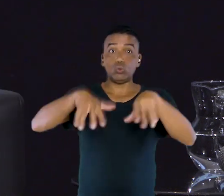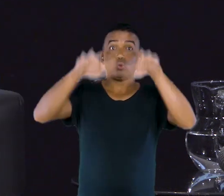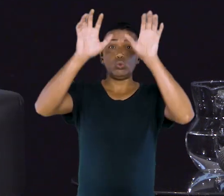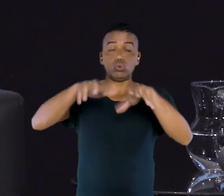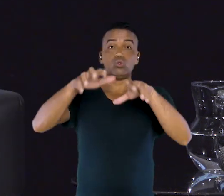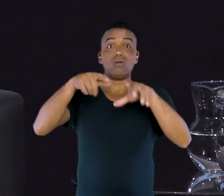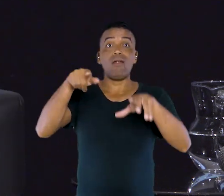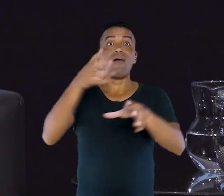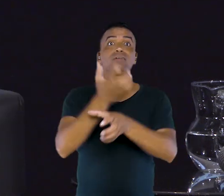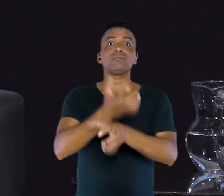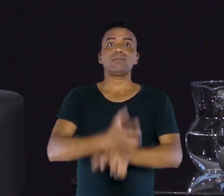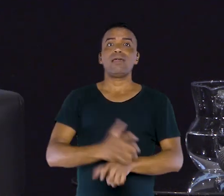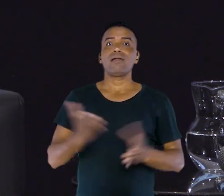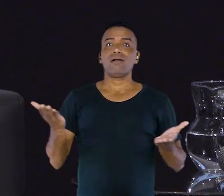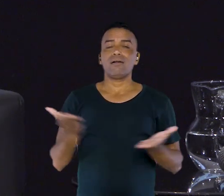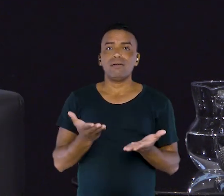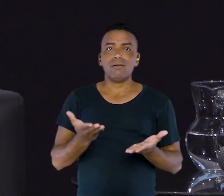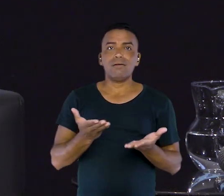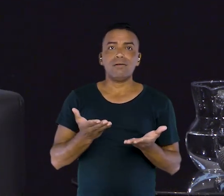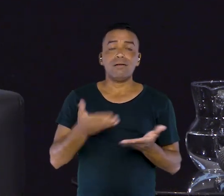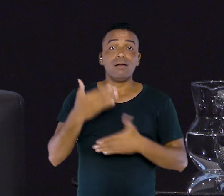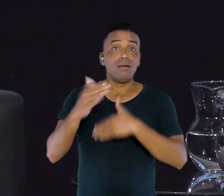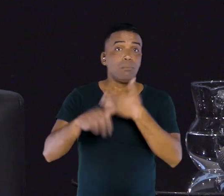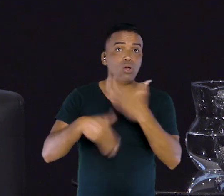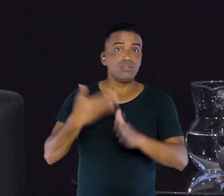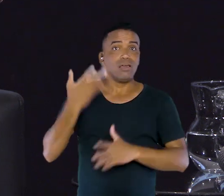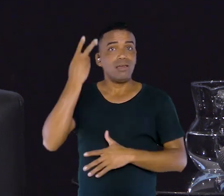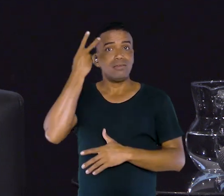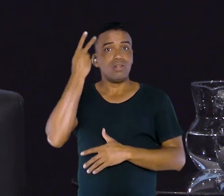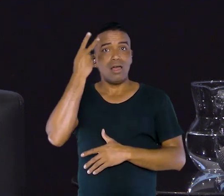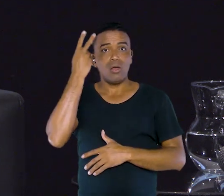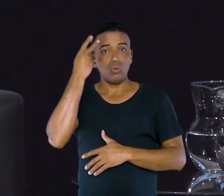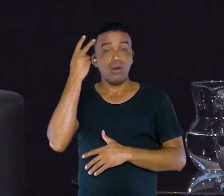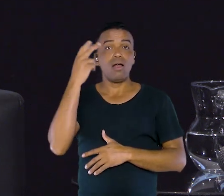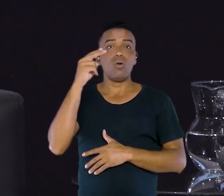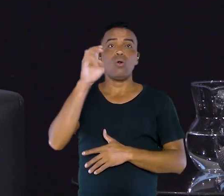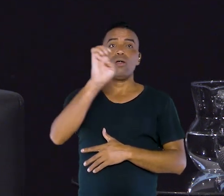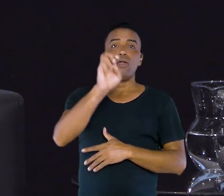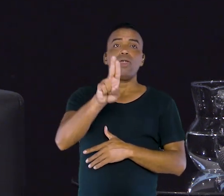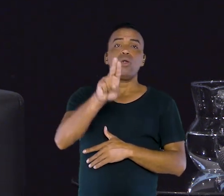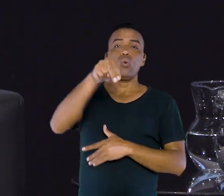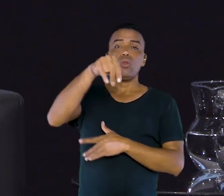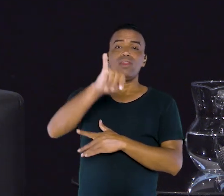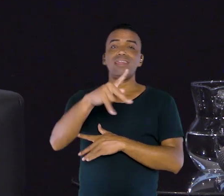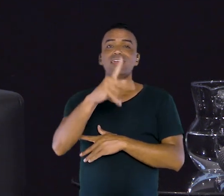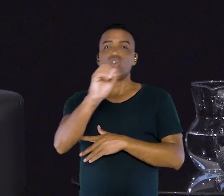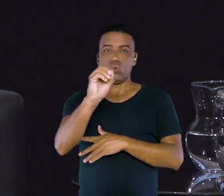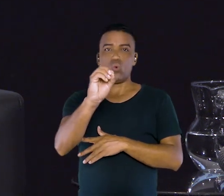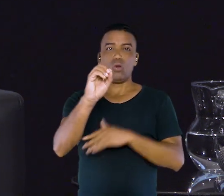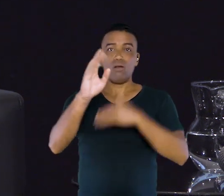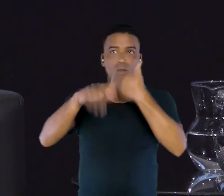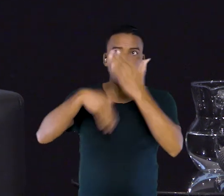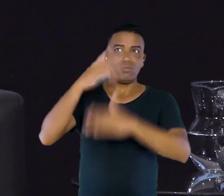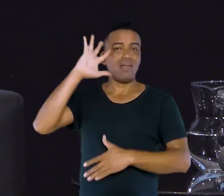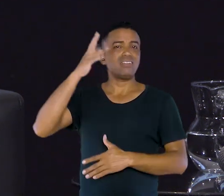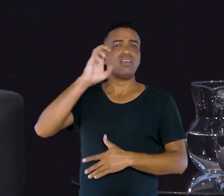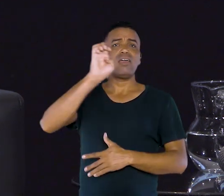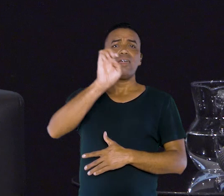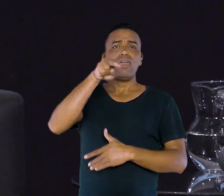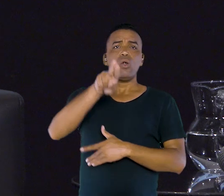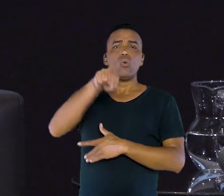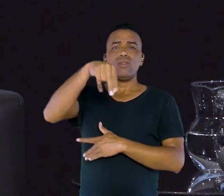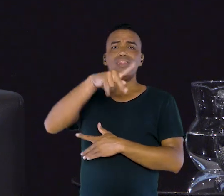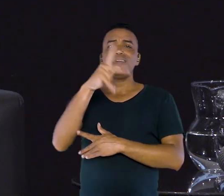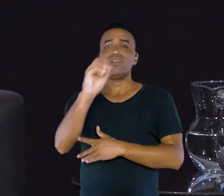chover, uma seca horrorosa, que tem a ver com um processo natural cíclico, que é o El Niño, que acontece periodicamente. Mas o que é o El